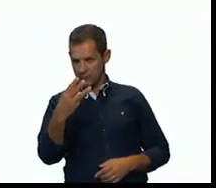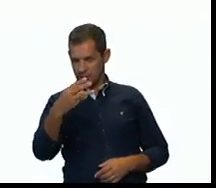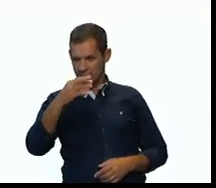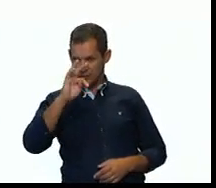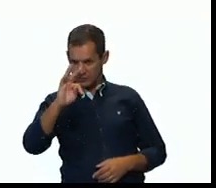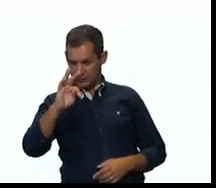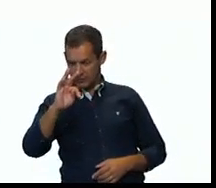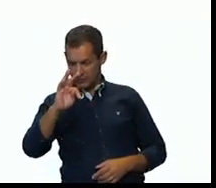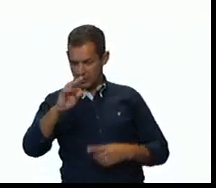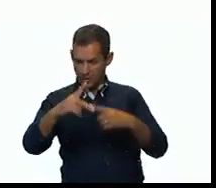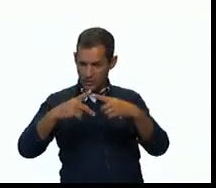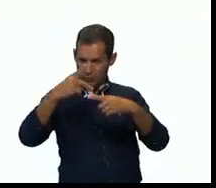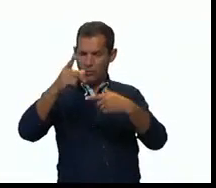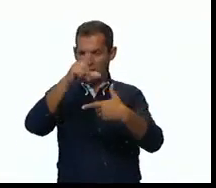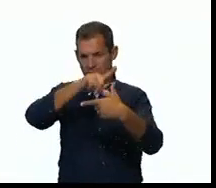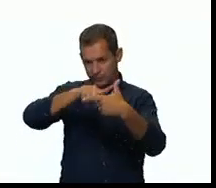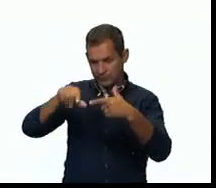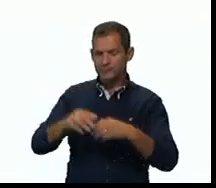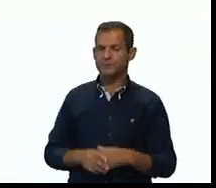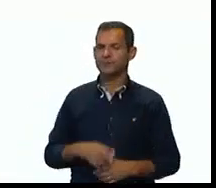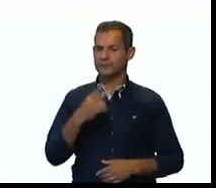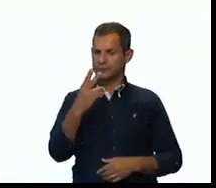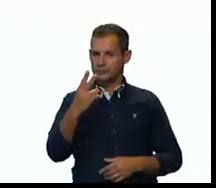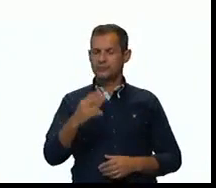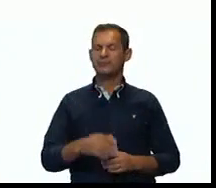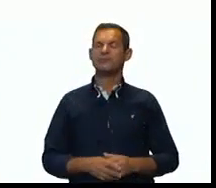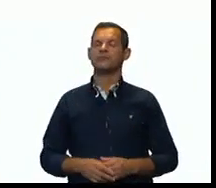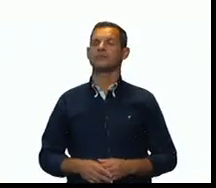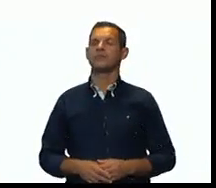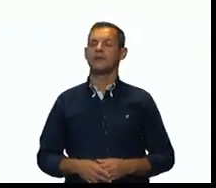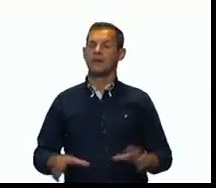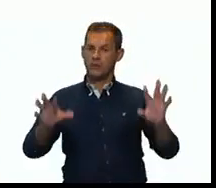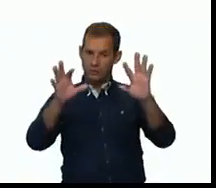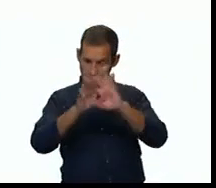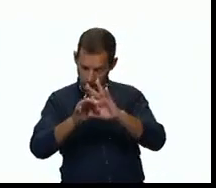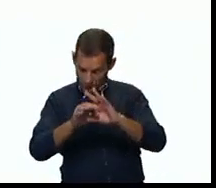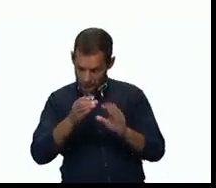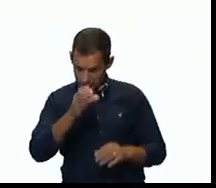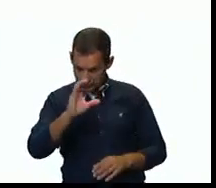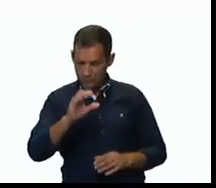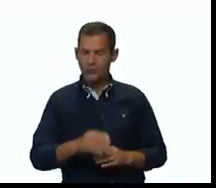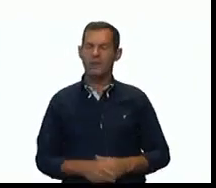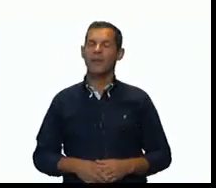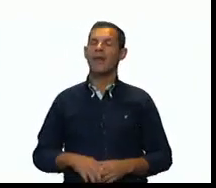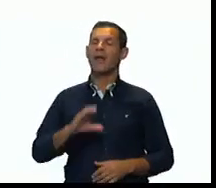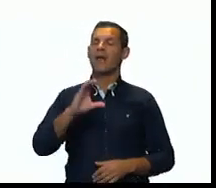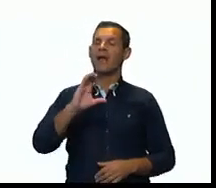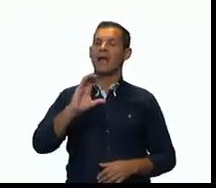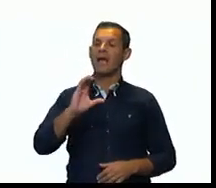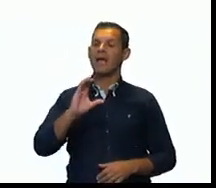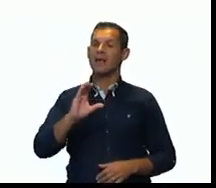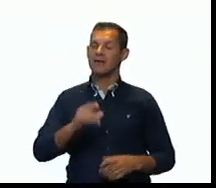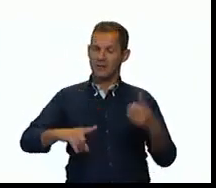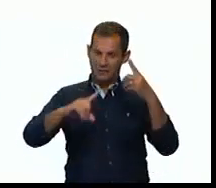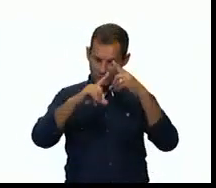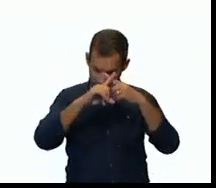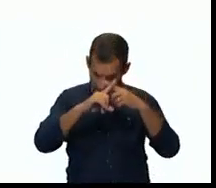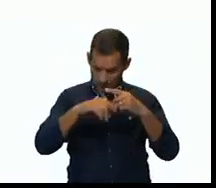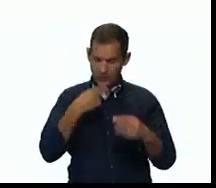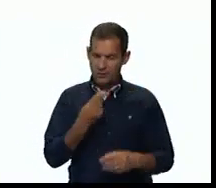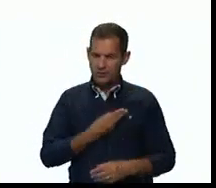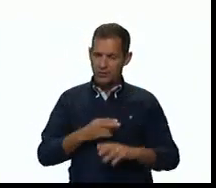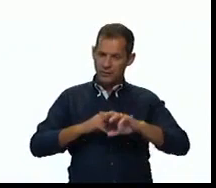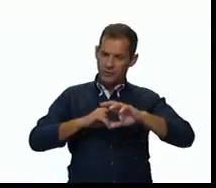0,3t ao quadrado dividido por 2. Integral de constante é a constante vezes a